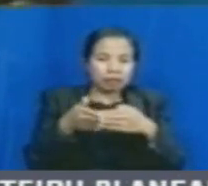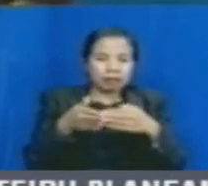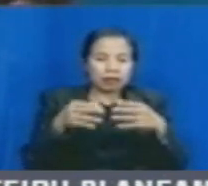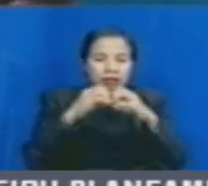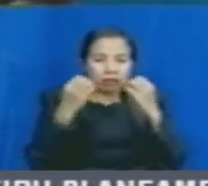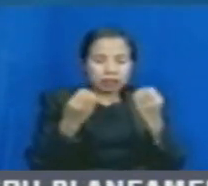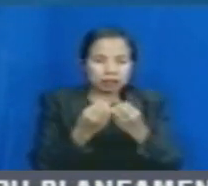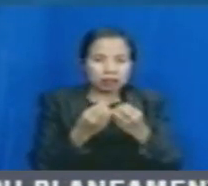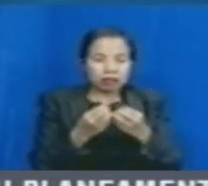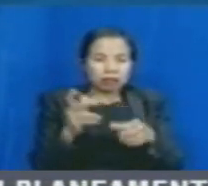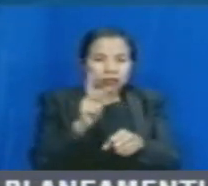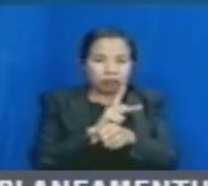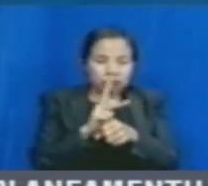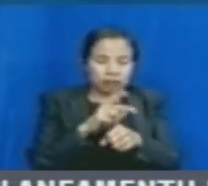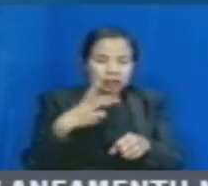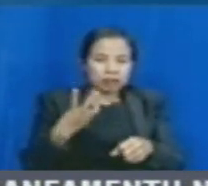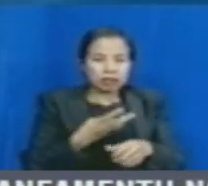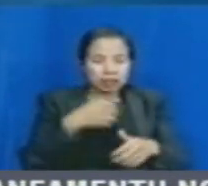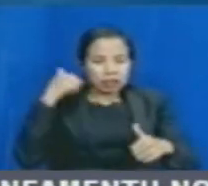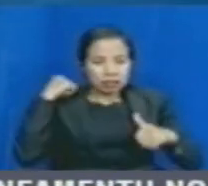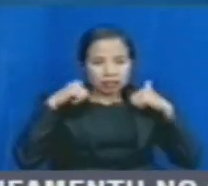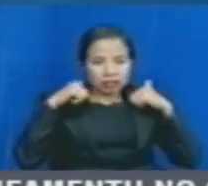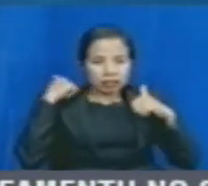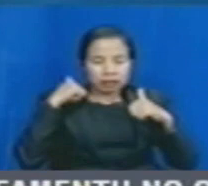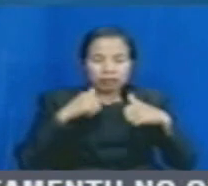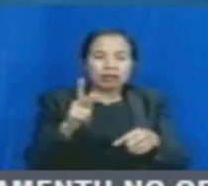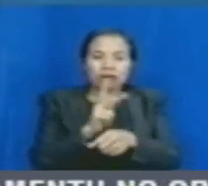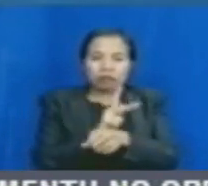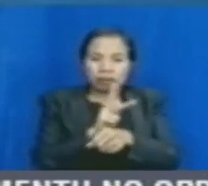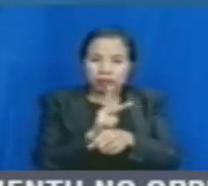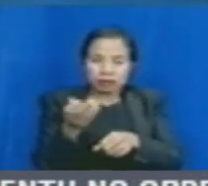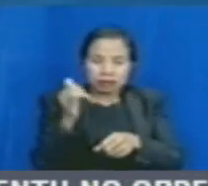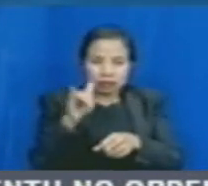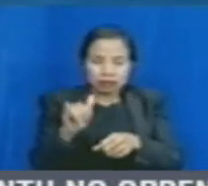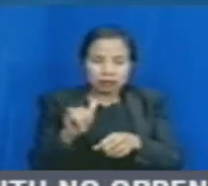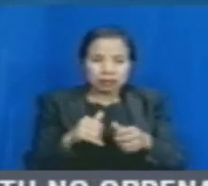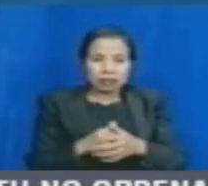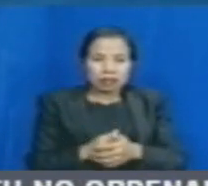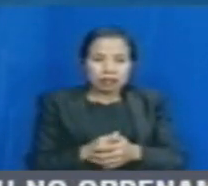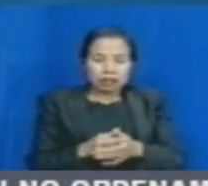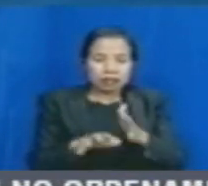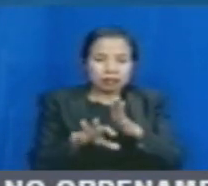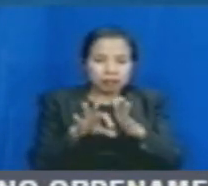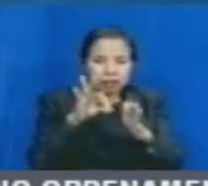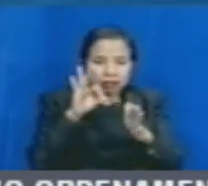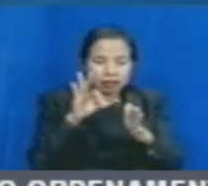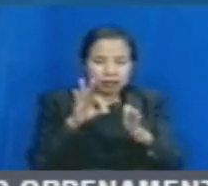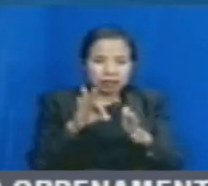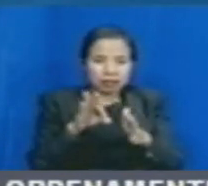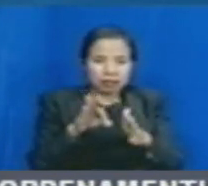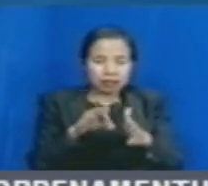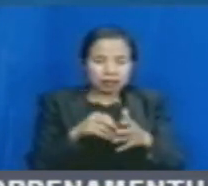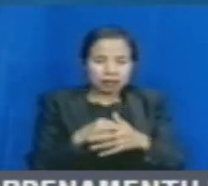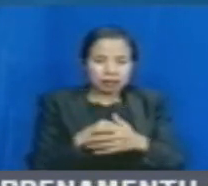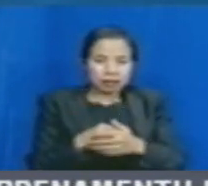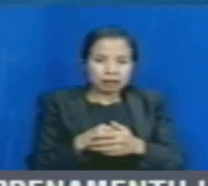nia atividade comercial será, ita ne be reta iha disputa